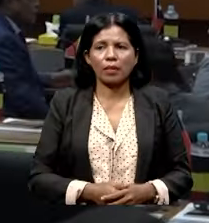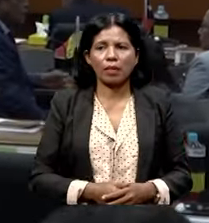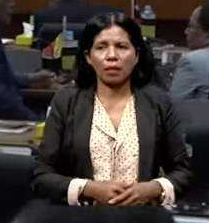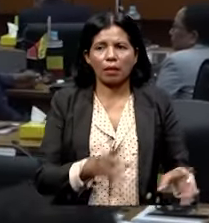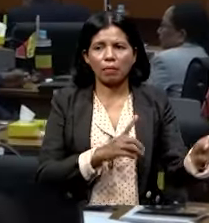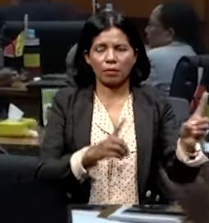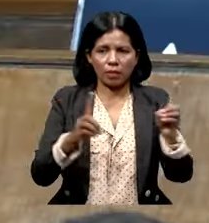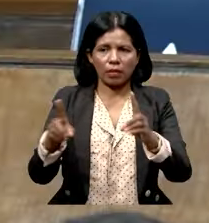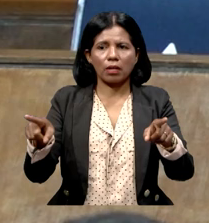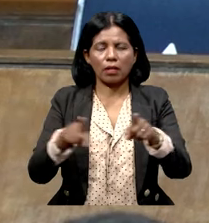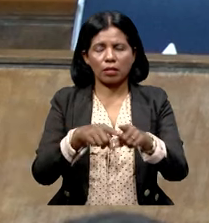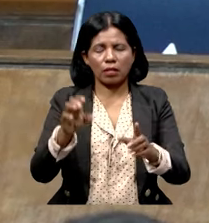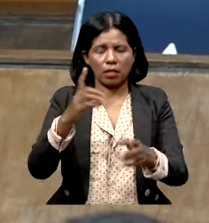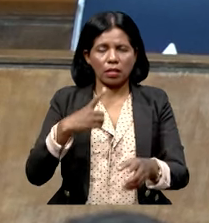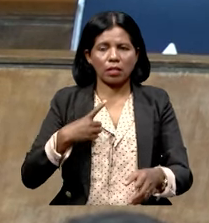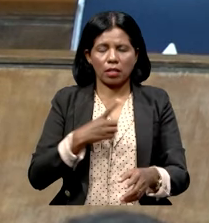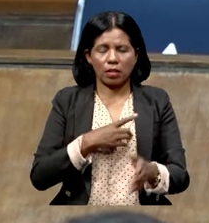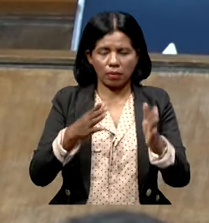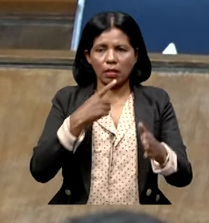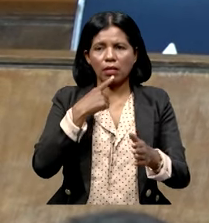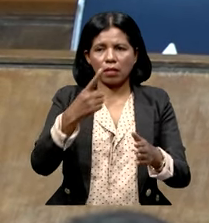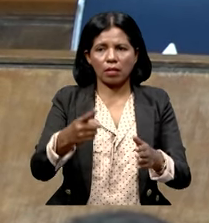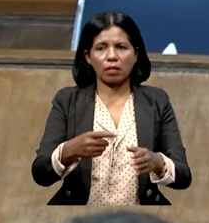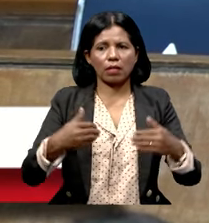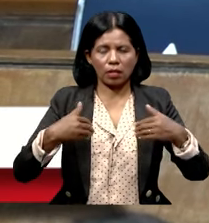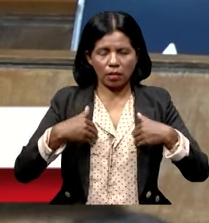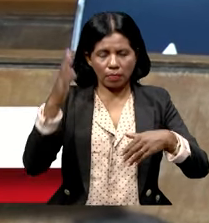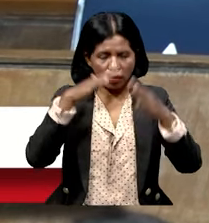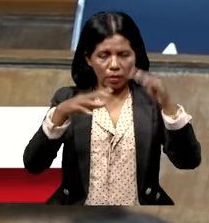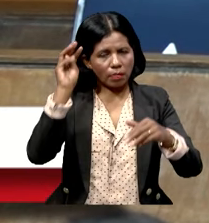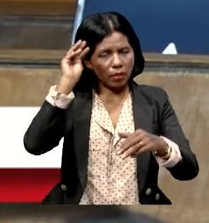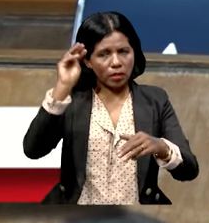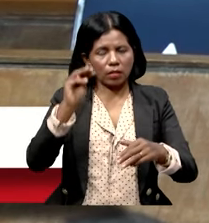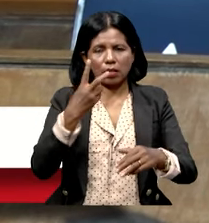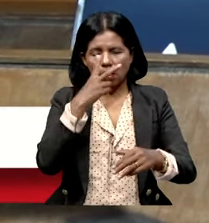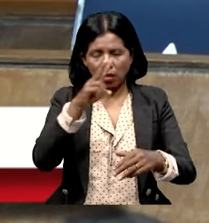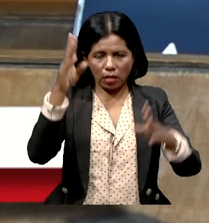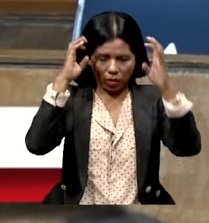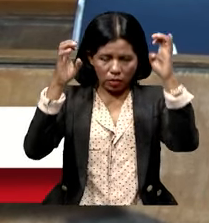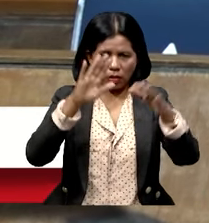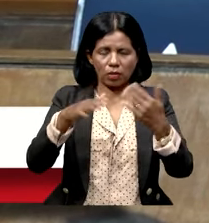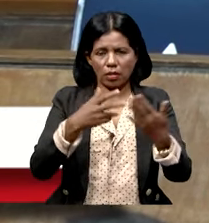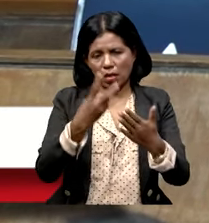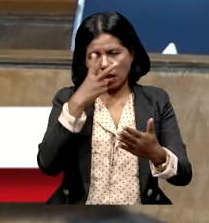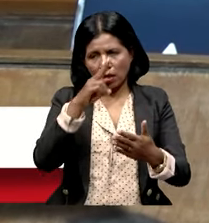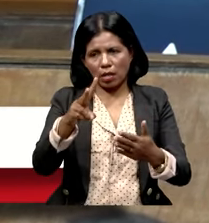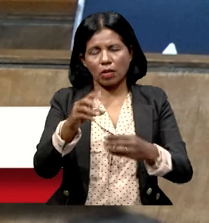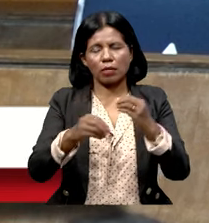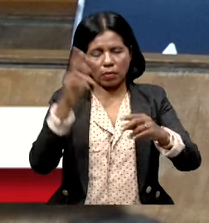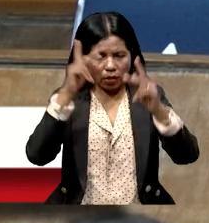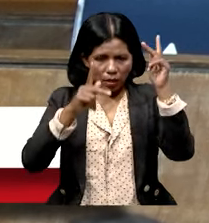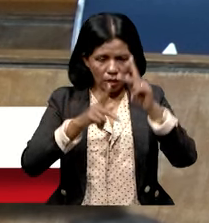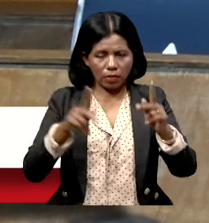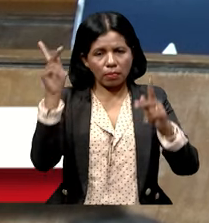implementação, a senhora deputada Angelina Fote Dunic, e a Dunic está um balo que o Ministério da Educação toma consideração para atare caso por